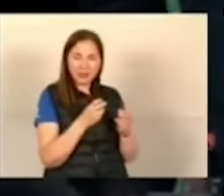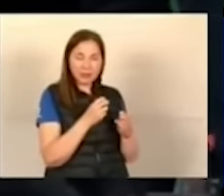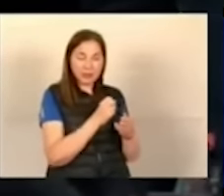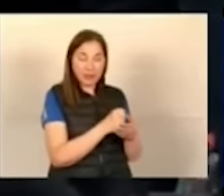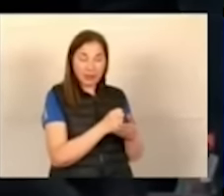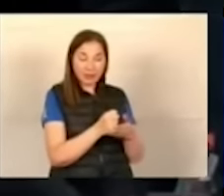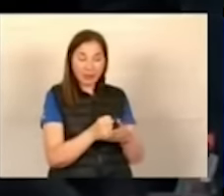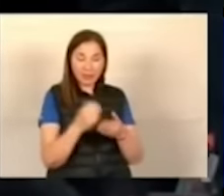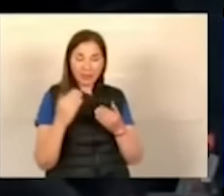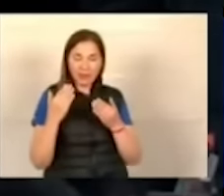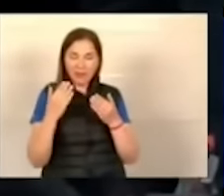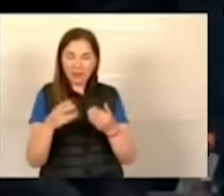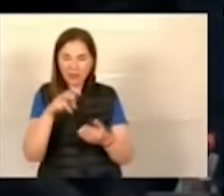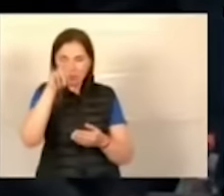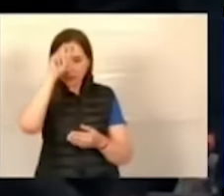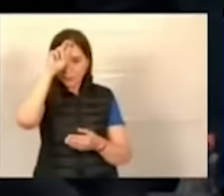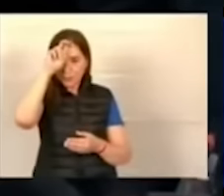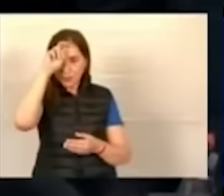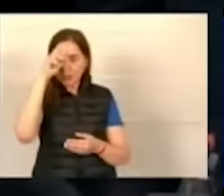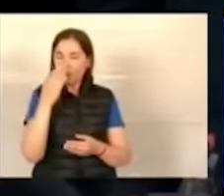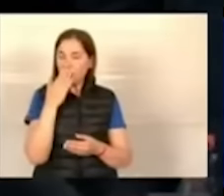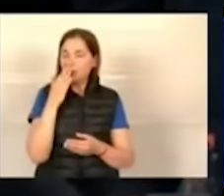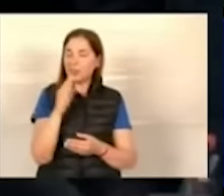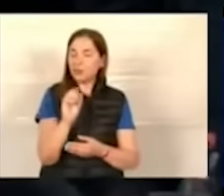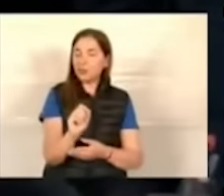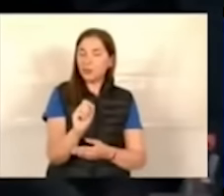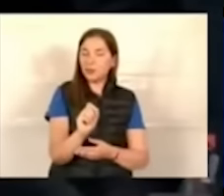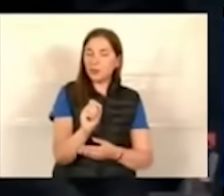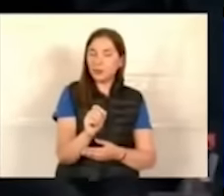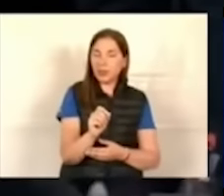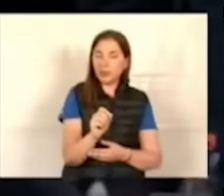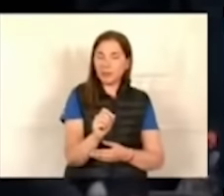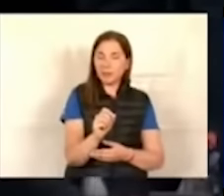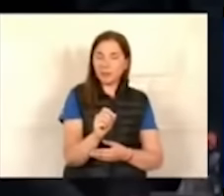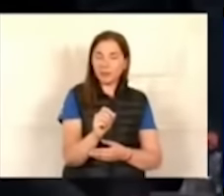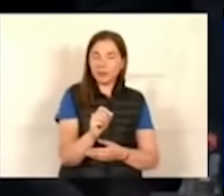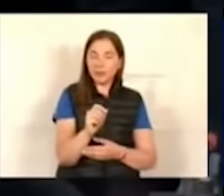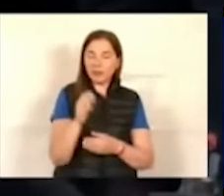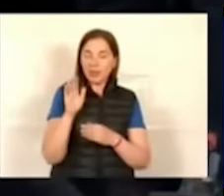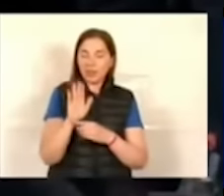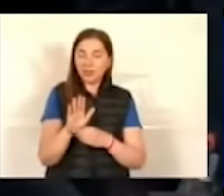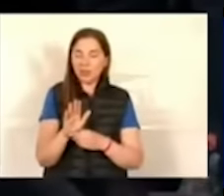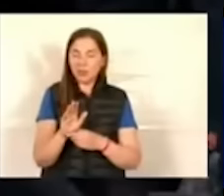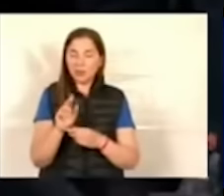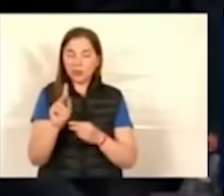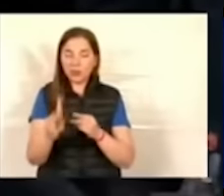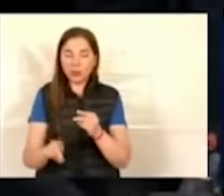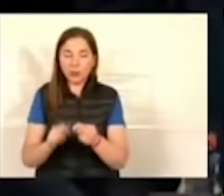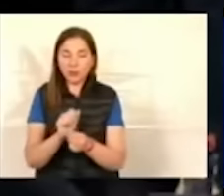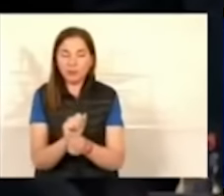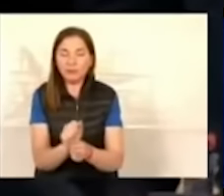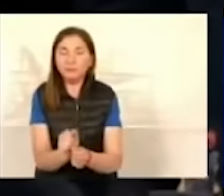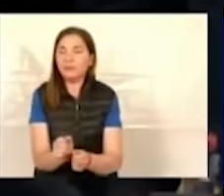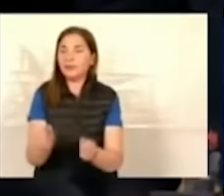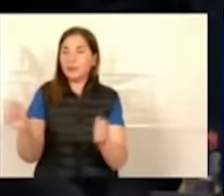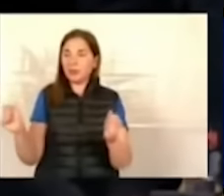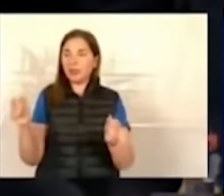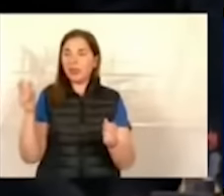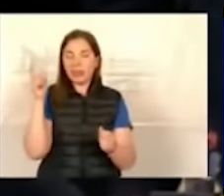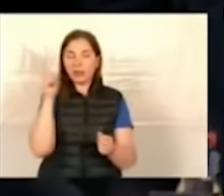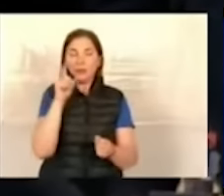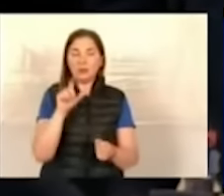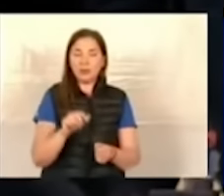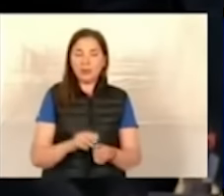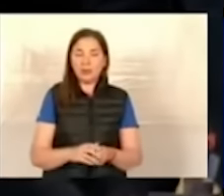Faraó e vou pedir vou ordenar que você liberte meu povo que você traga o povo de Israel